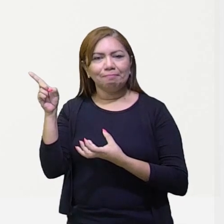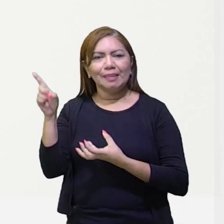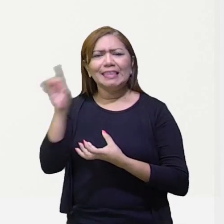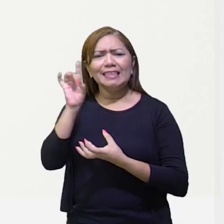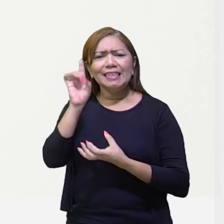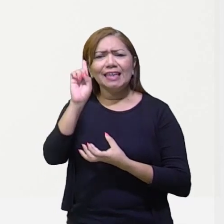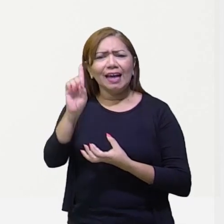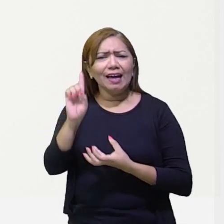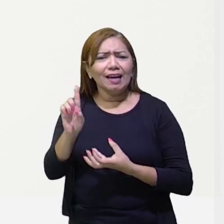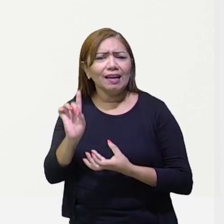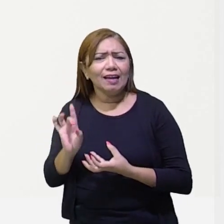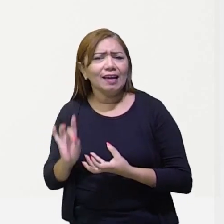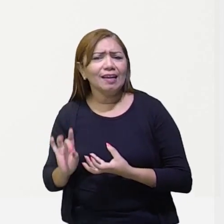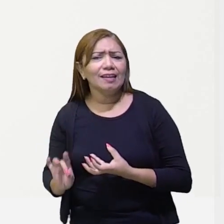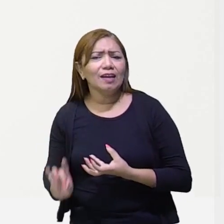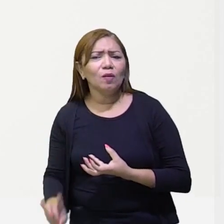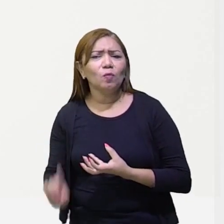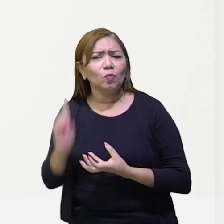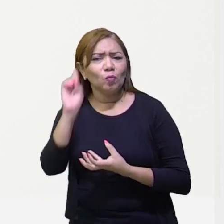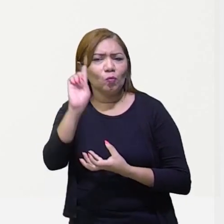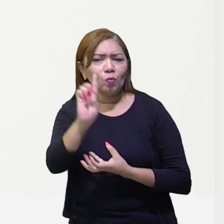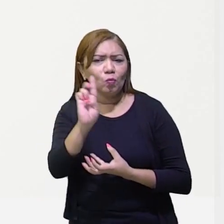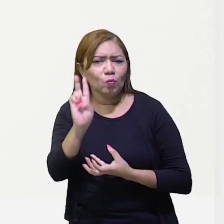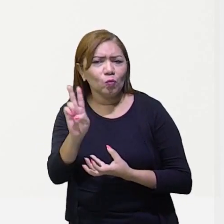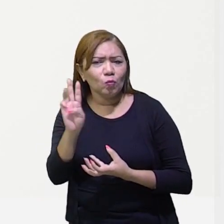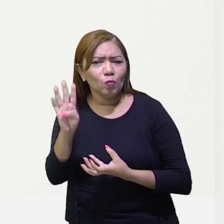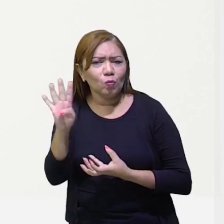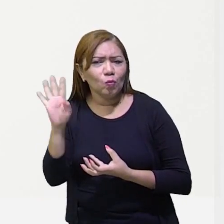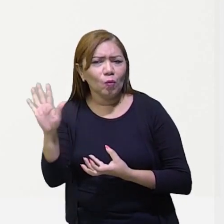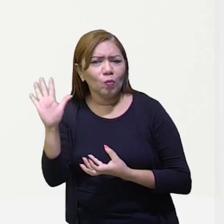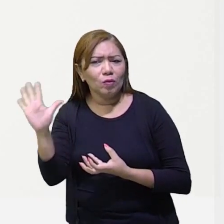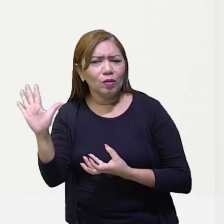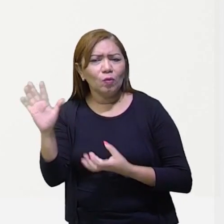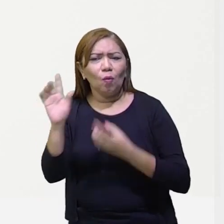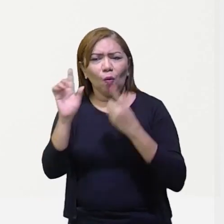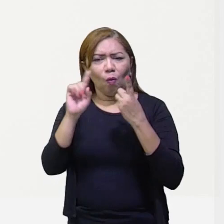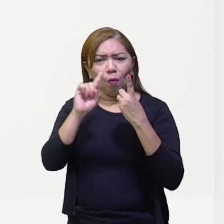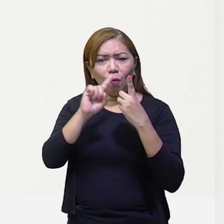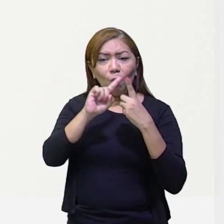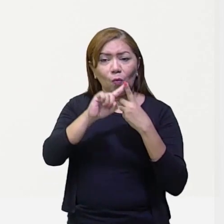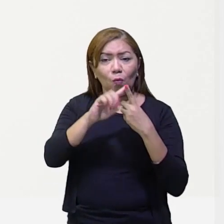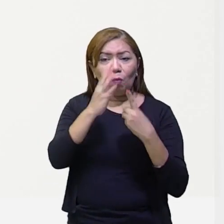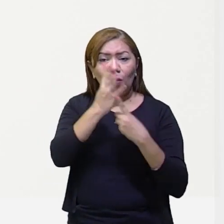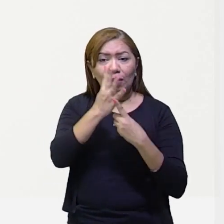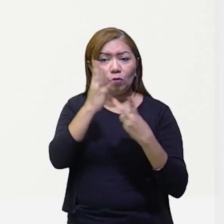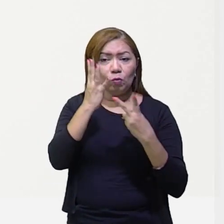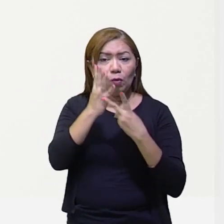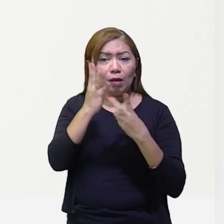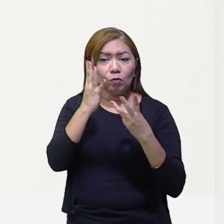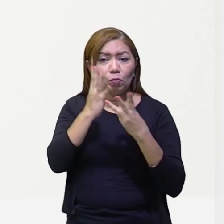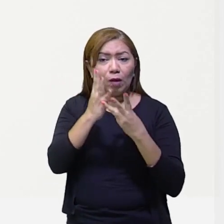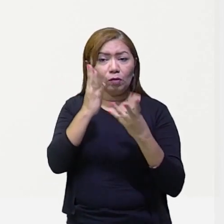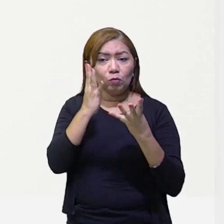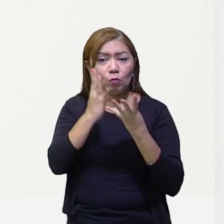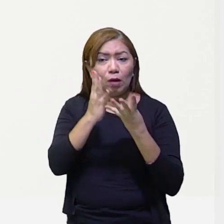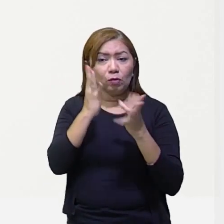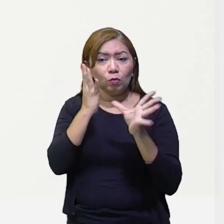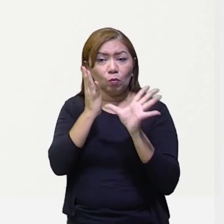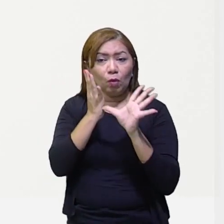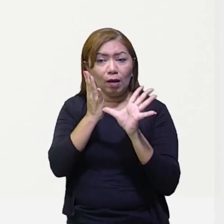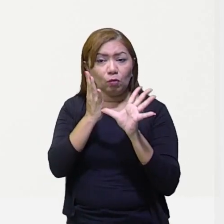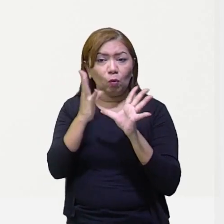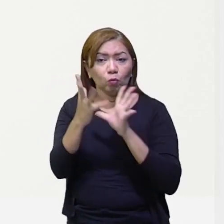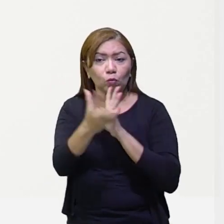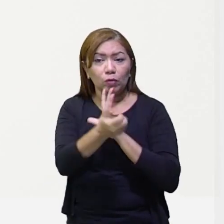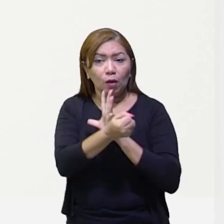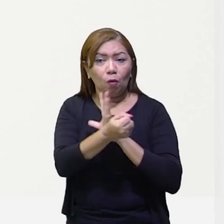anterior. 4, 4, 4. 4 vezes 5, total de